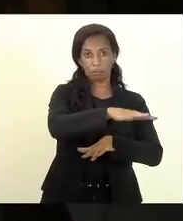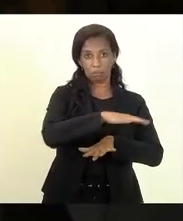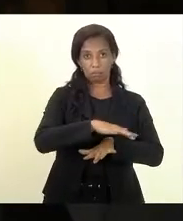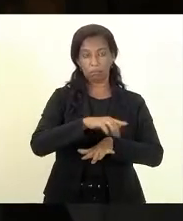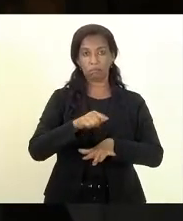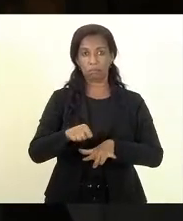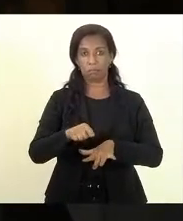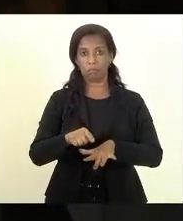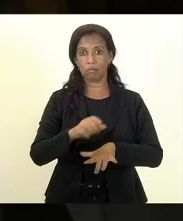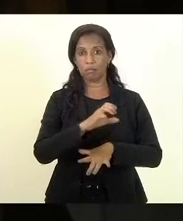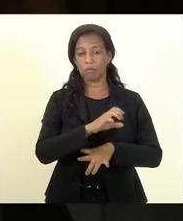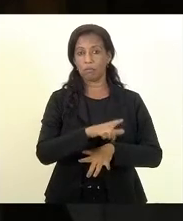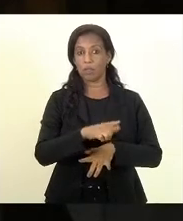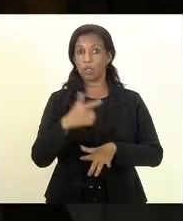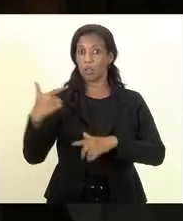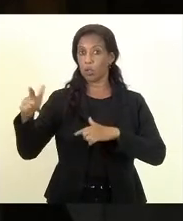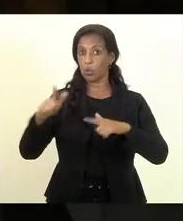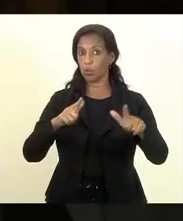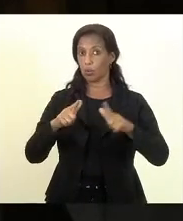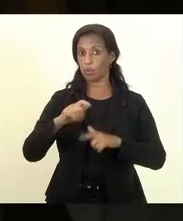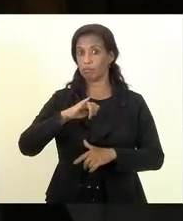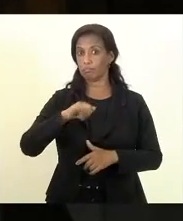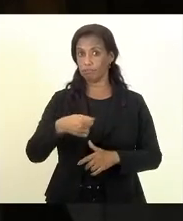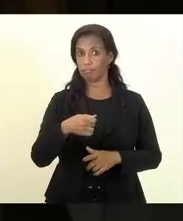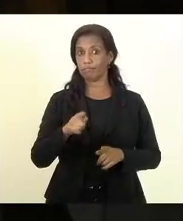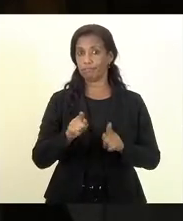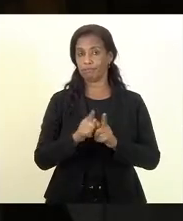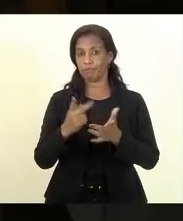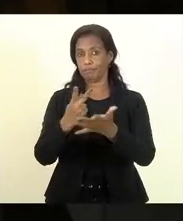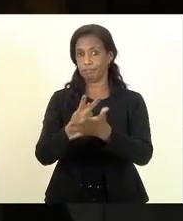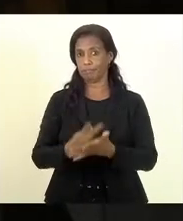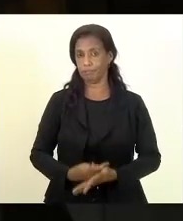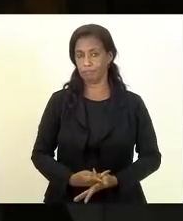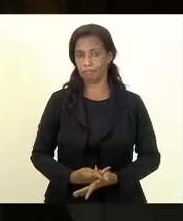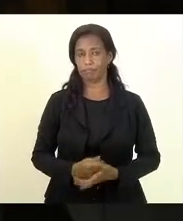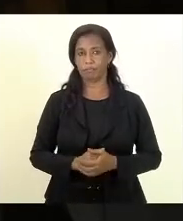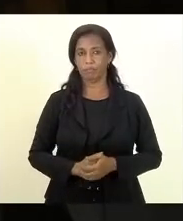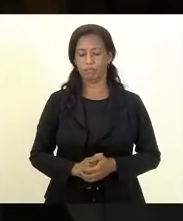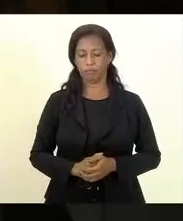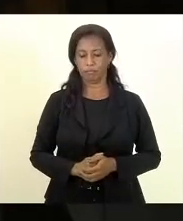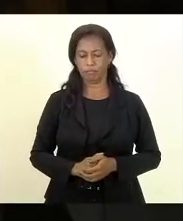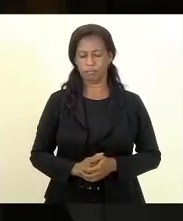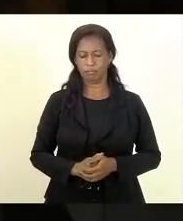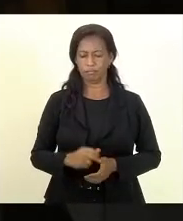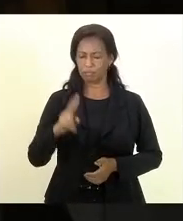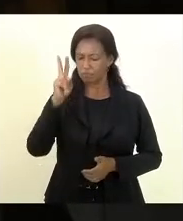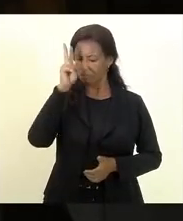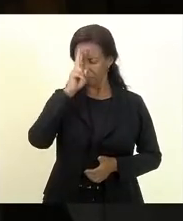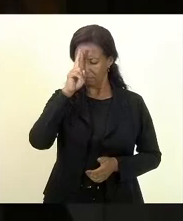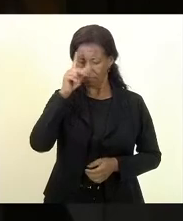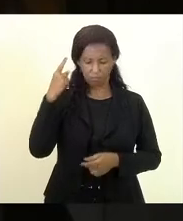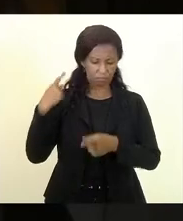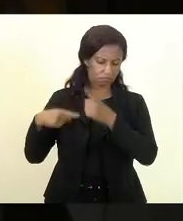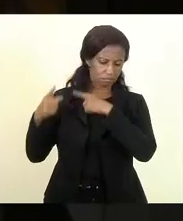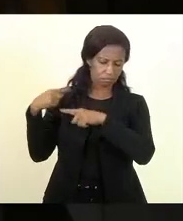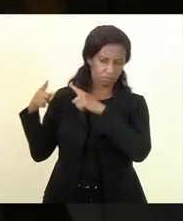e outras atividades e vantagens ilícitas. Me remete ao